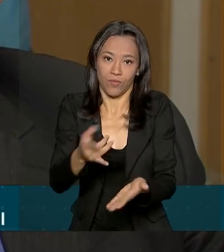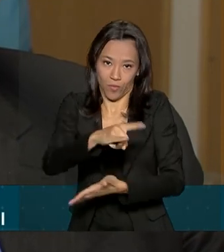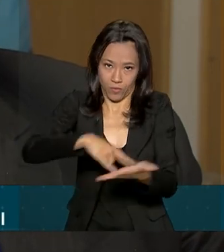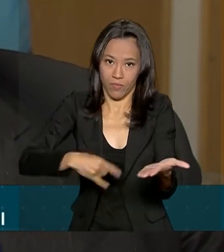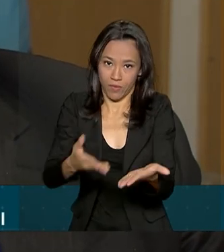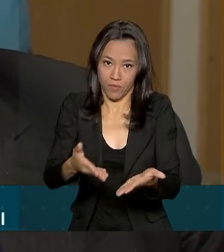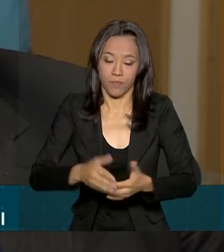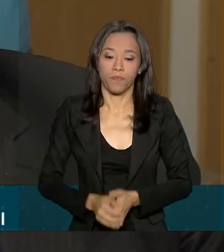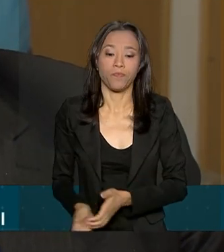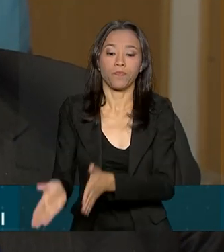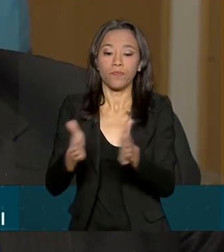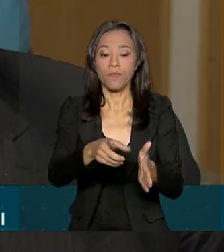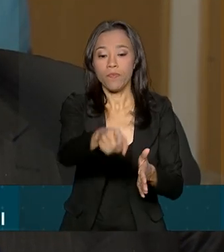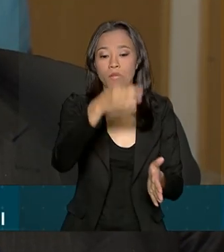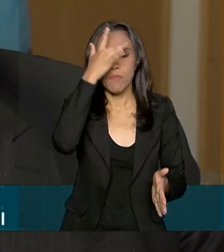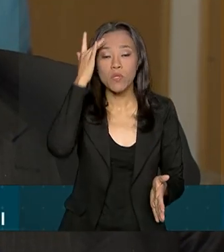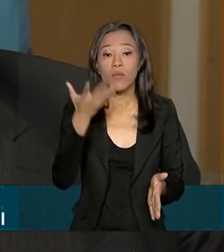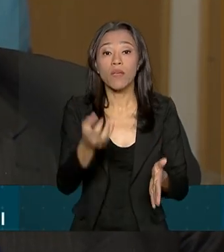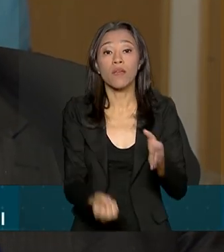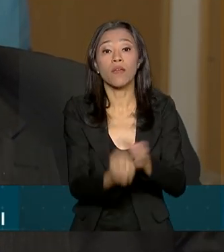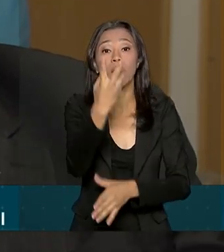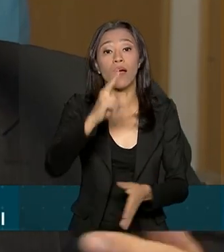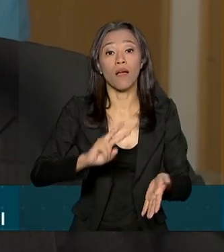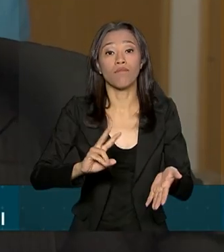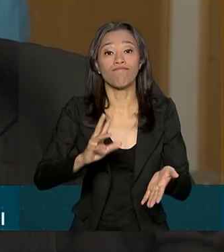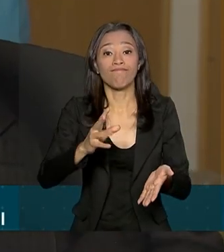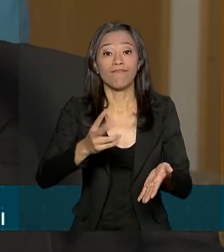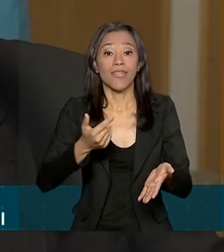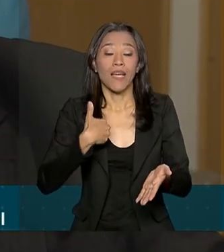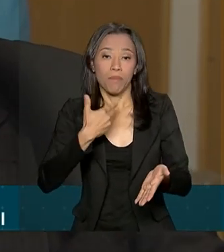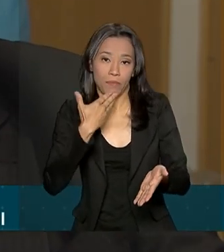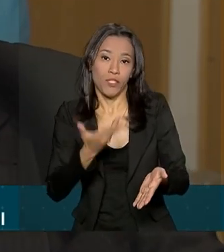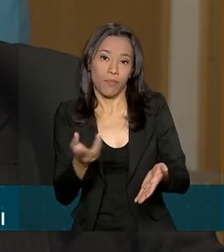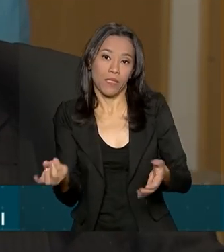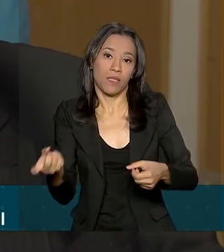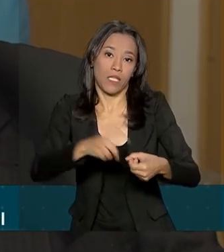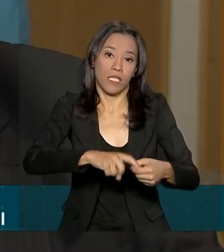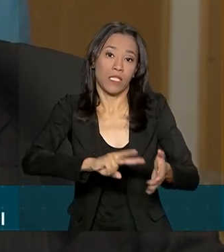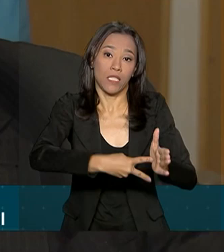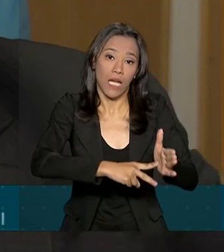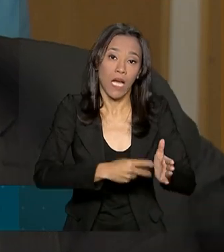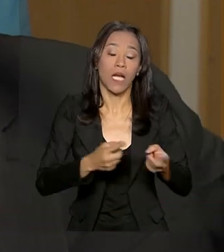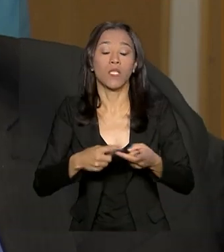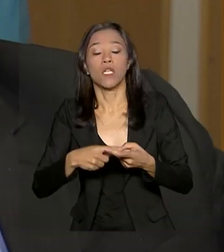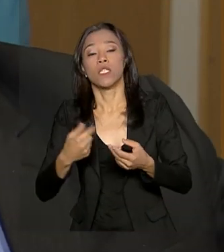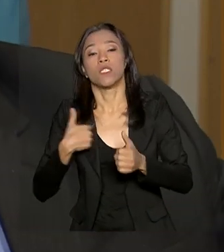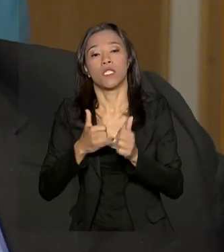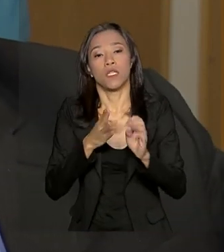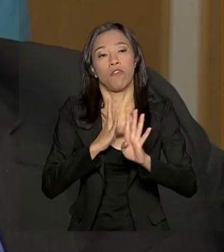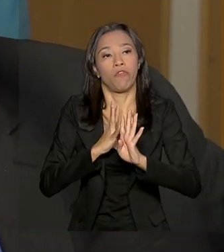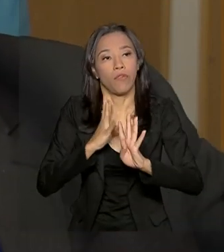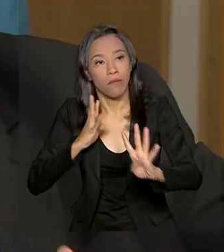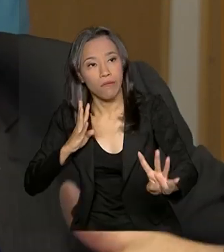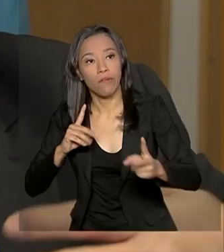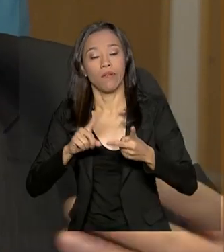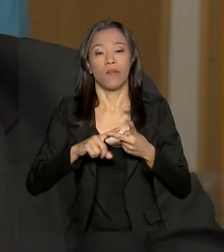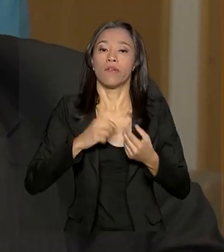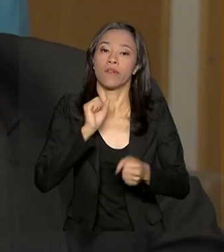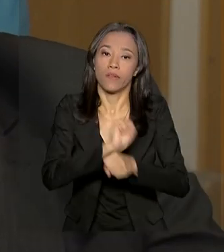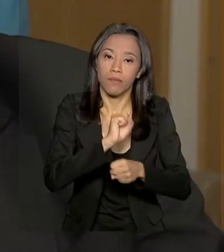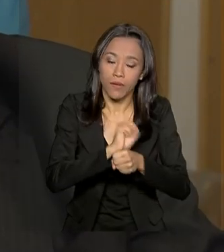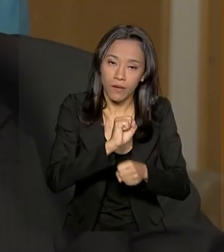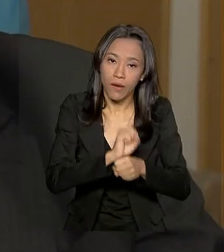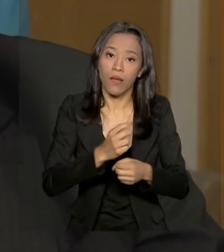criar um sindicato fica na fila ou tem até a suspeita da denúncia que tinha que dar dinheiro lá pra que se desce uma